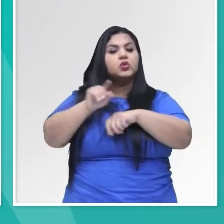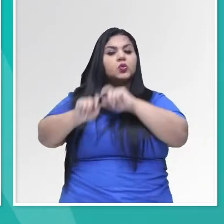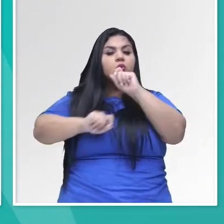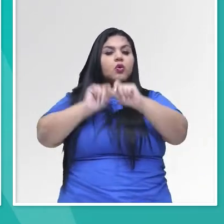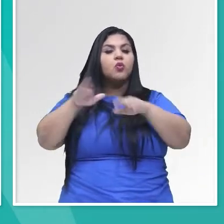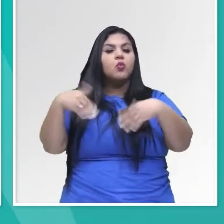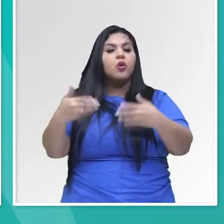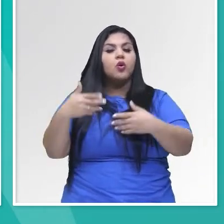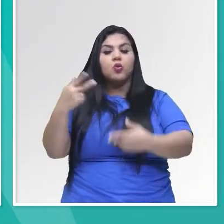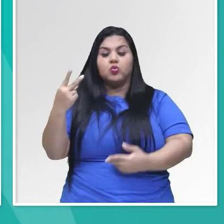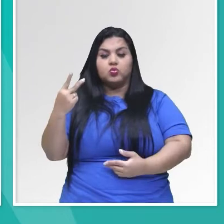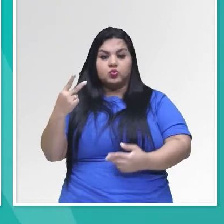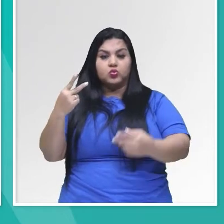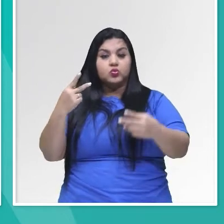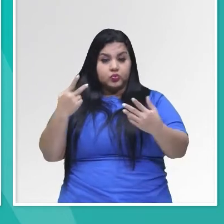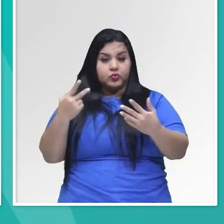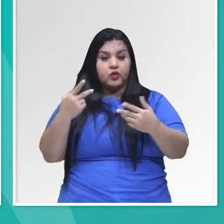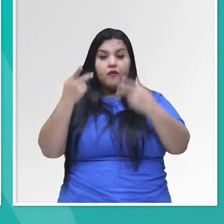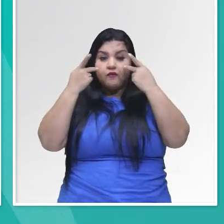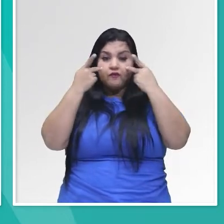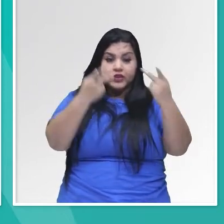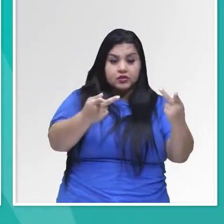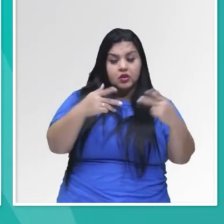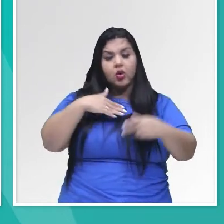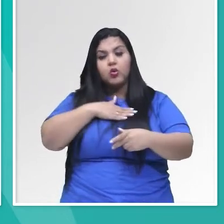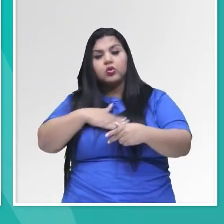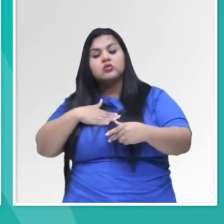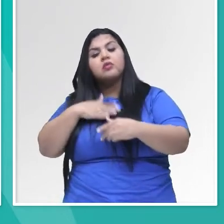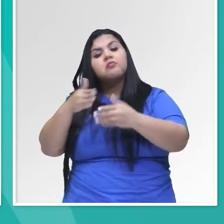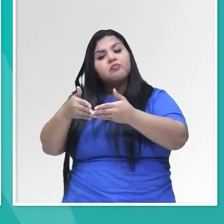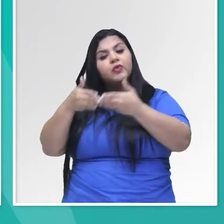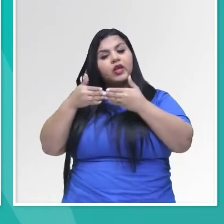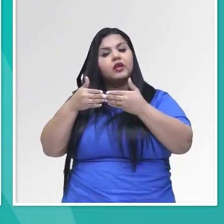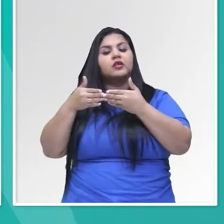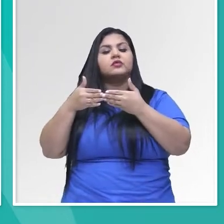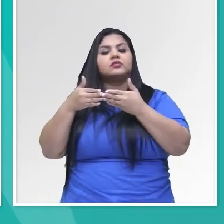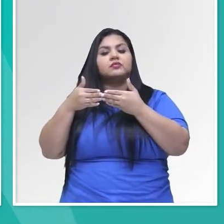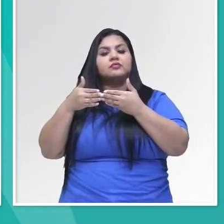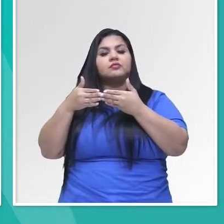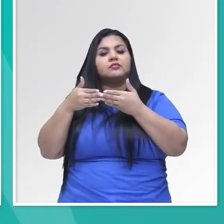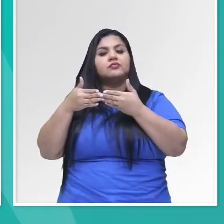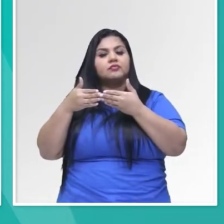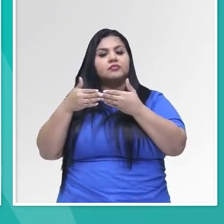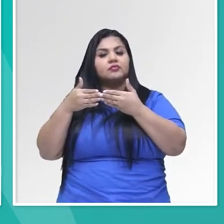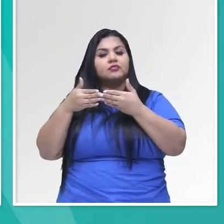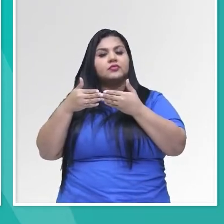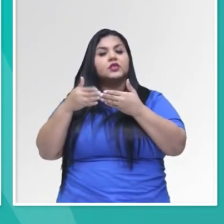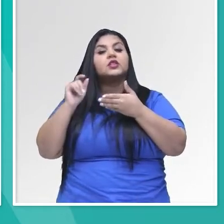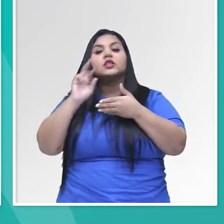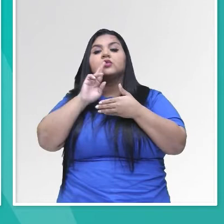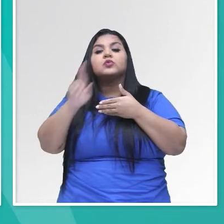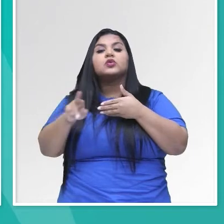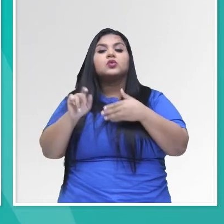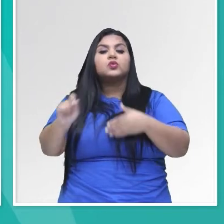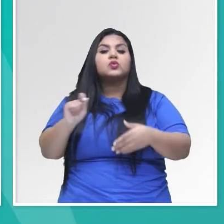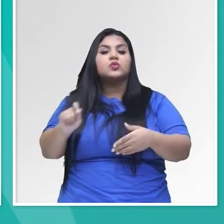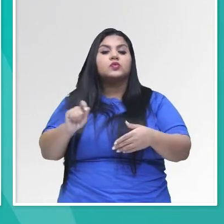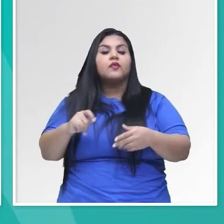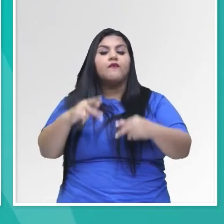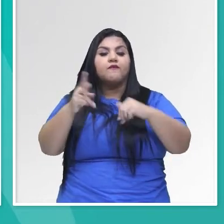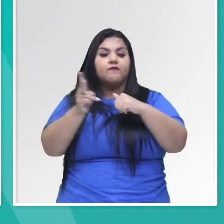dois pede preposição? O verbo visitar ou o verbo gostar? Você já até respondeu. Respondeu o quê? Você respondeu que o